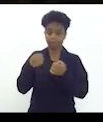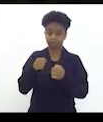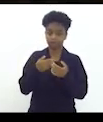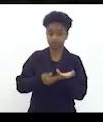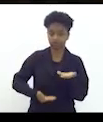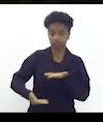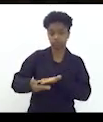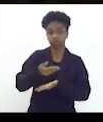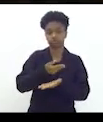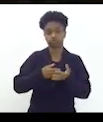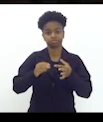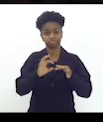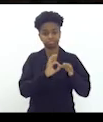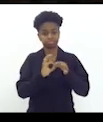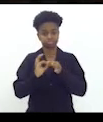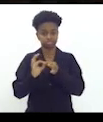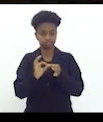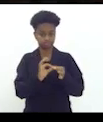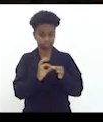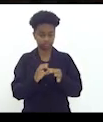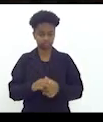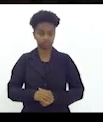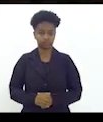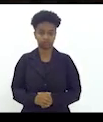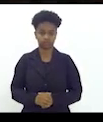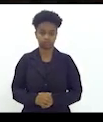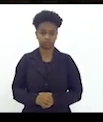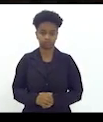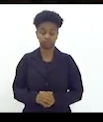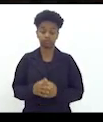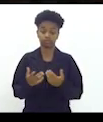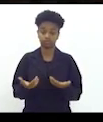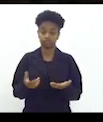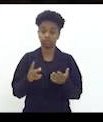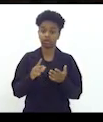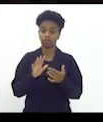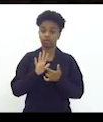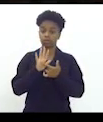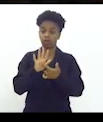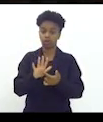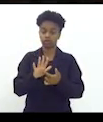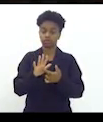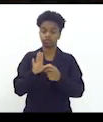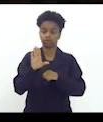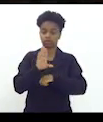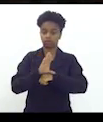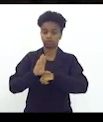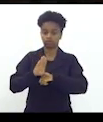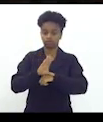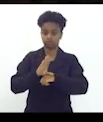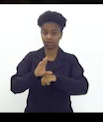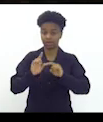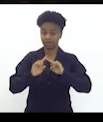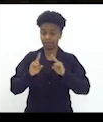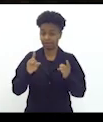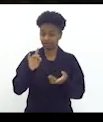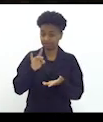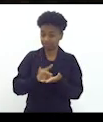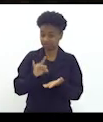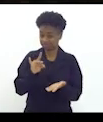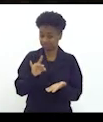respeitosa, harmônica entre si. Isso diz a Constituição, mas na